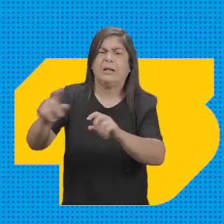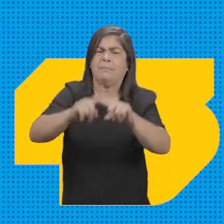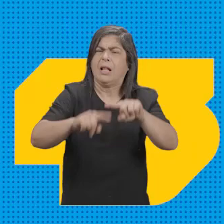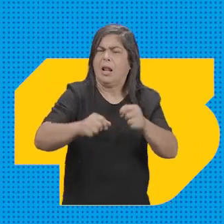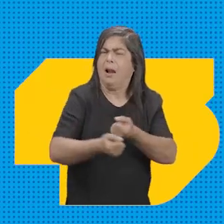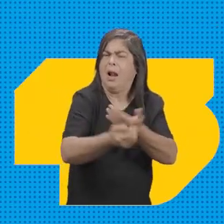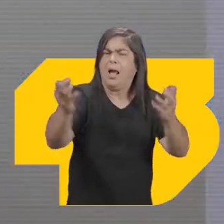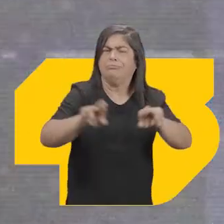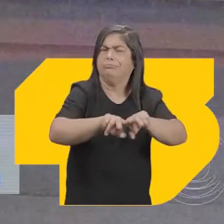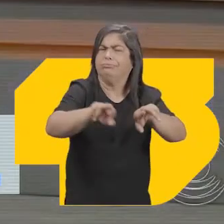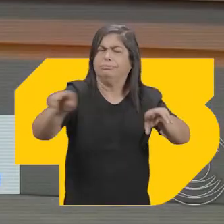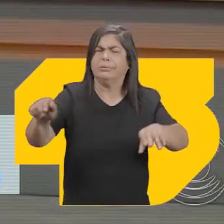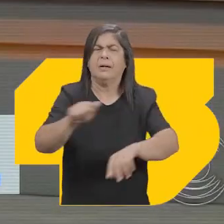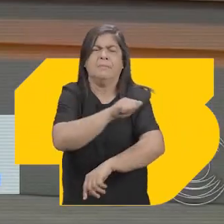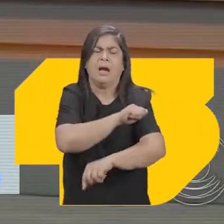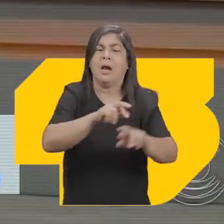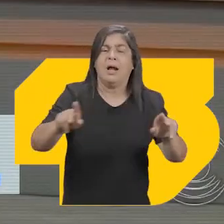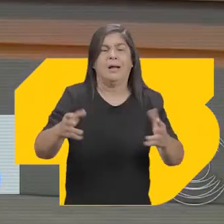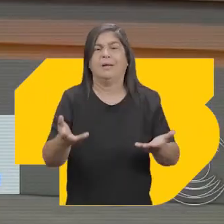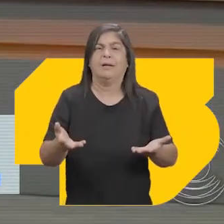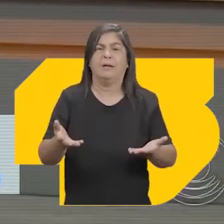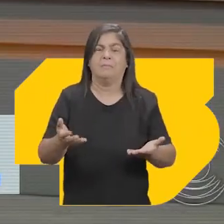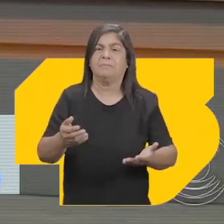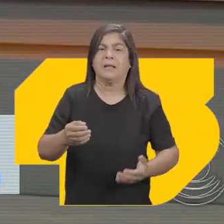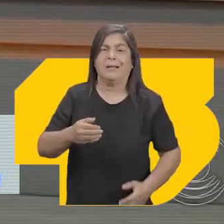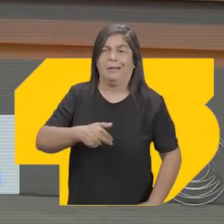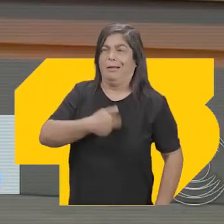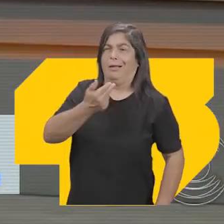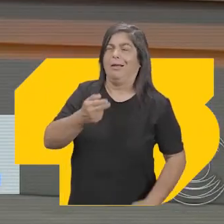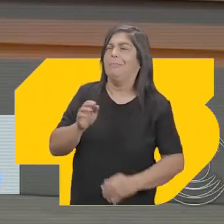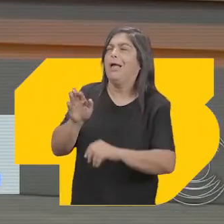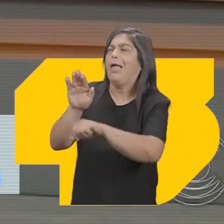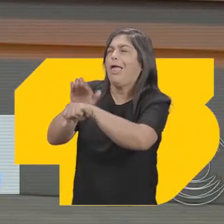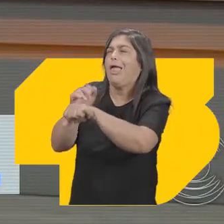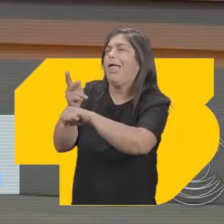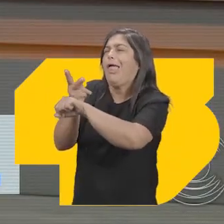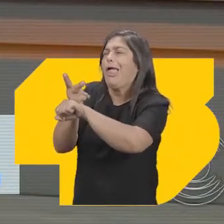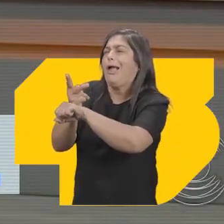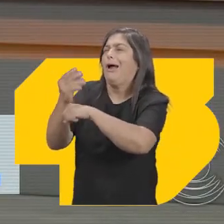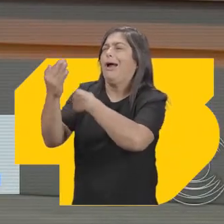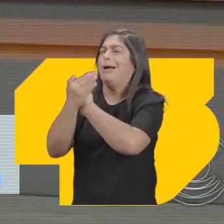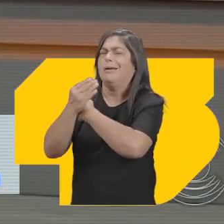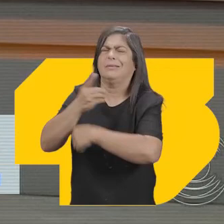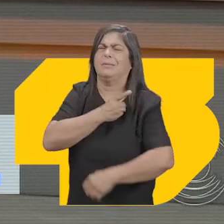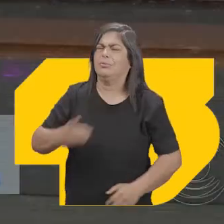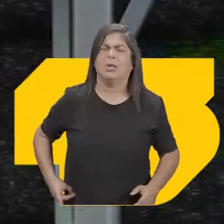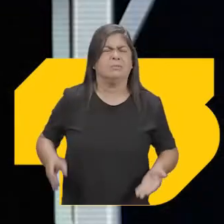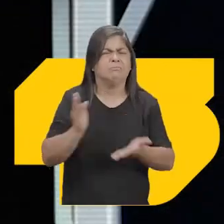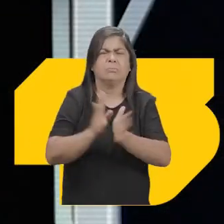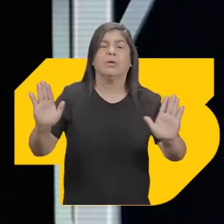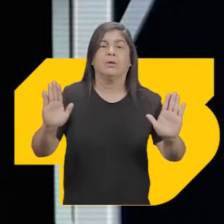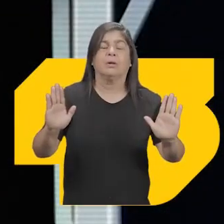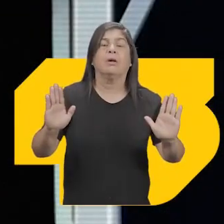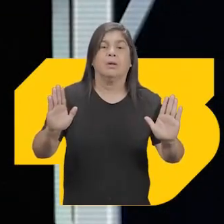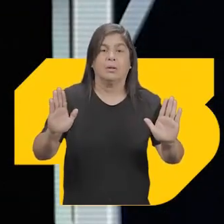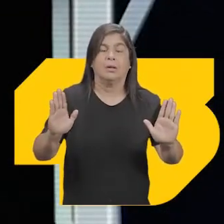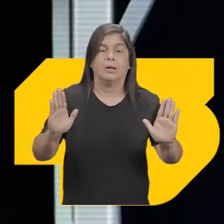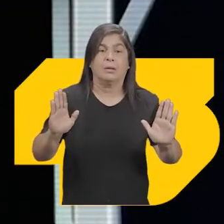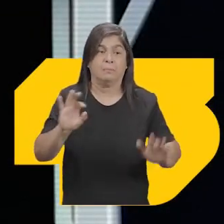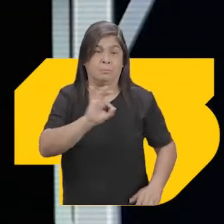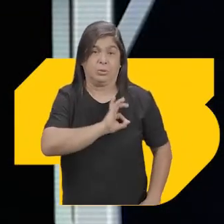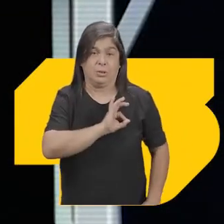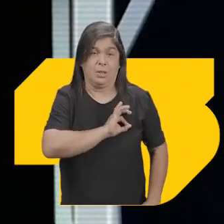distribuir material da alfabetização. Se acabar com essa história de você, quando precisa de uma cirurgia, ter que ir atrás de um deputado ou de uma deputada. Hoje, para